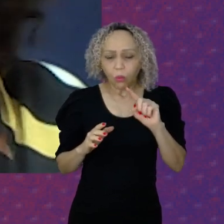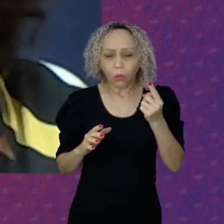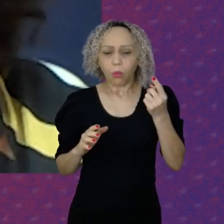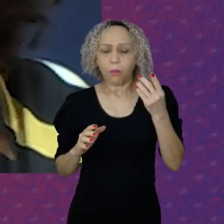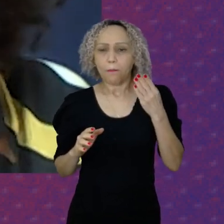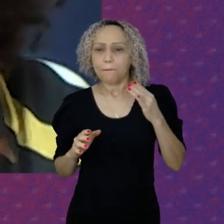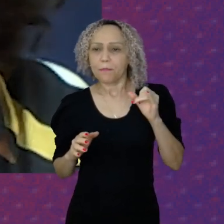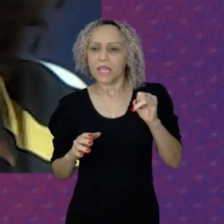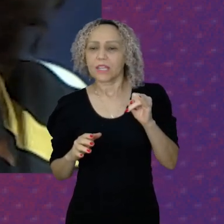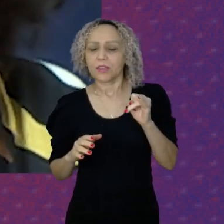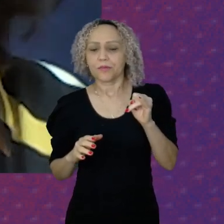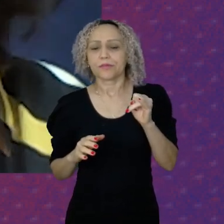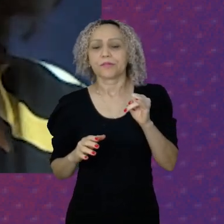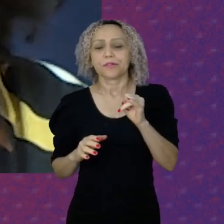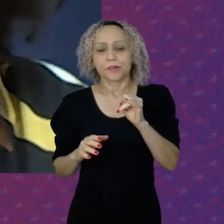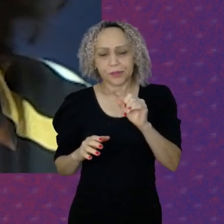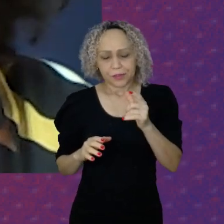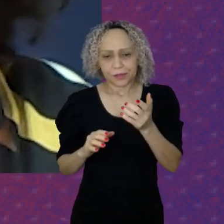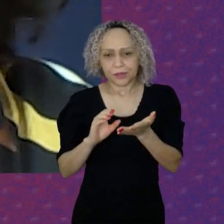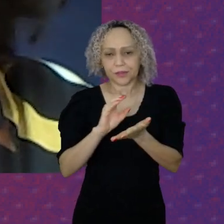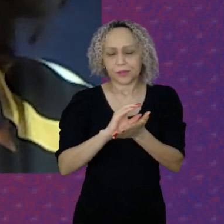R$50 ainda